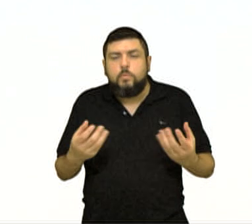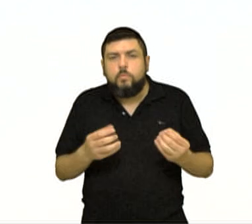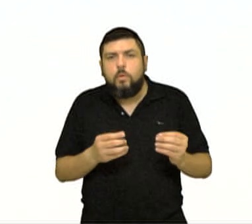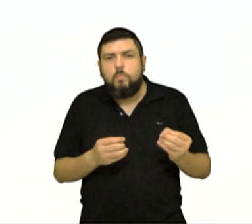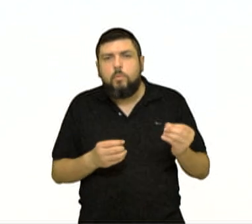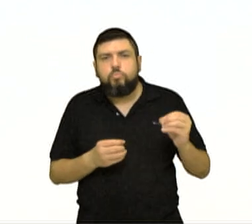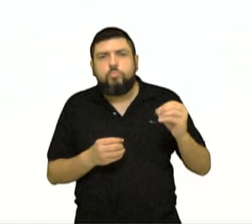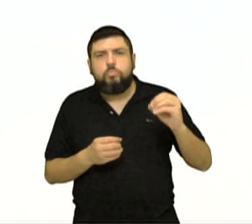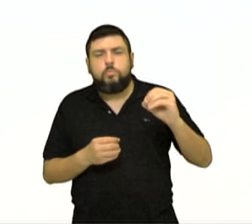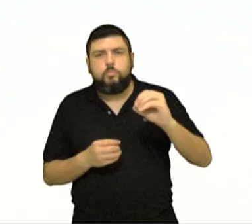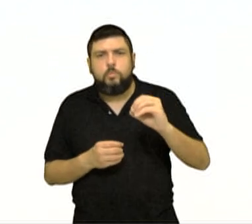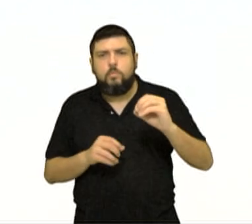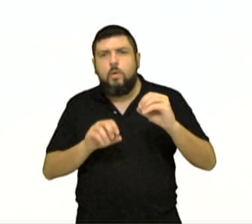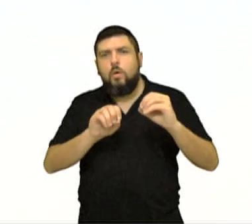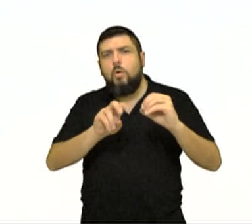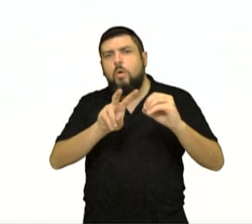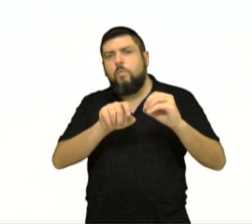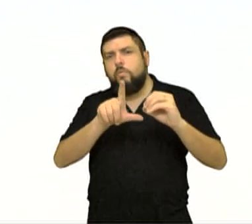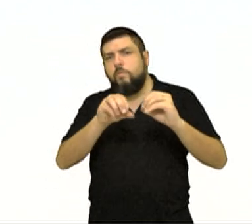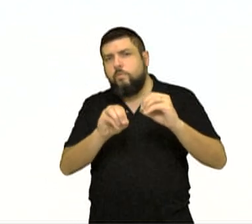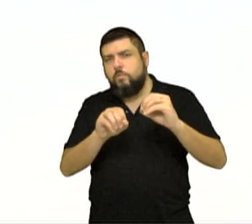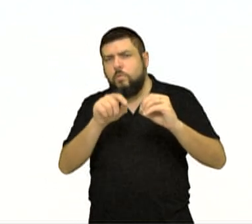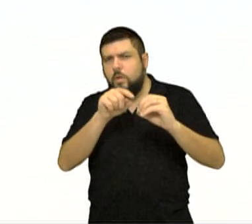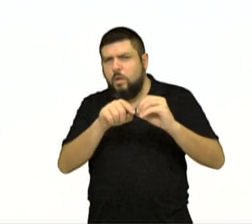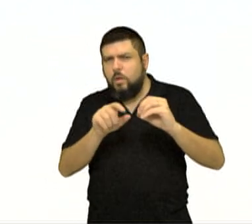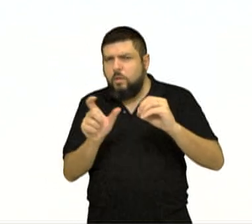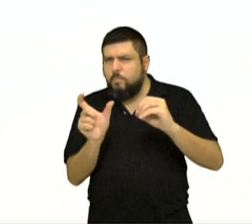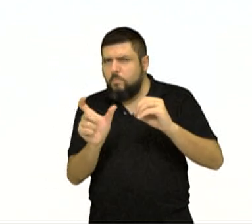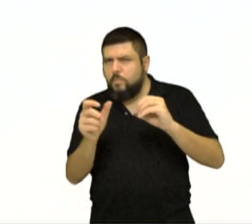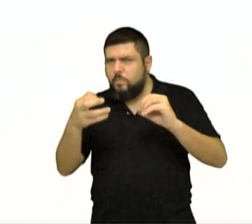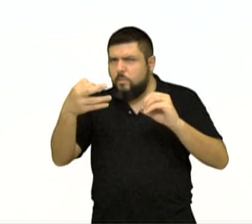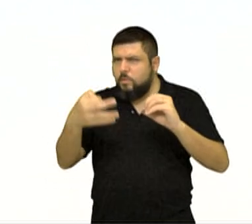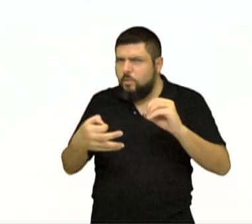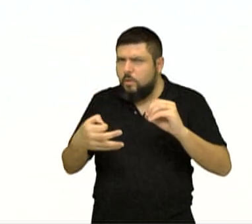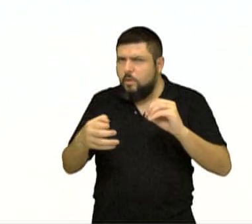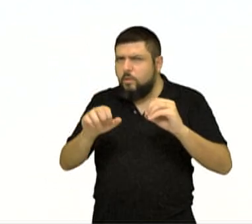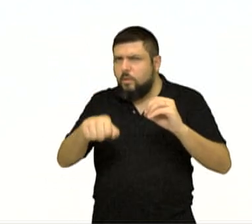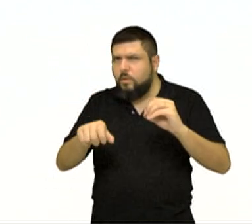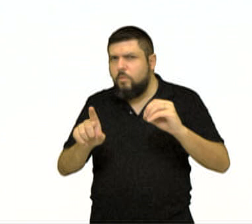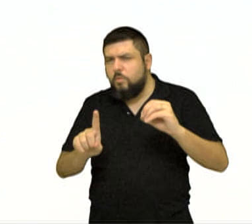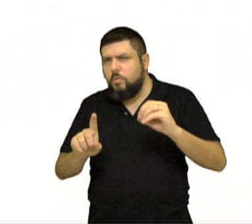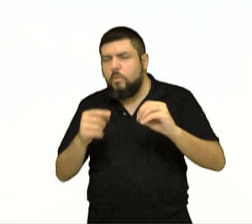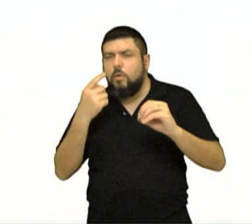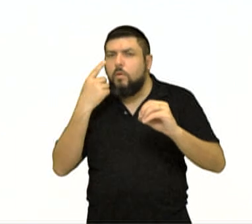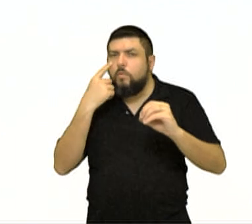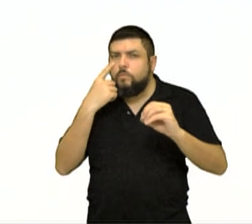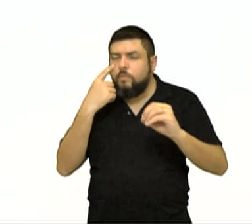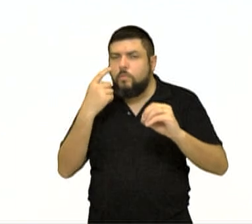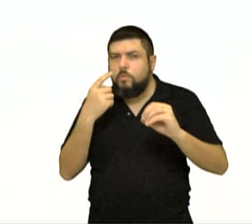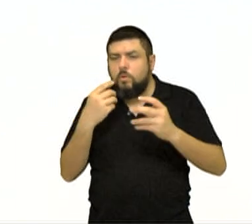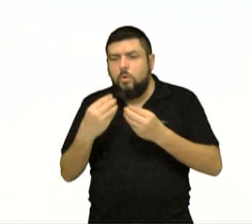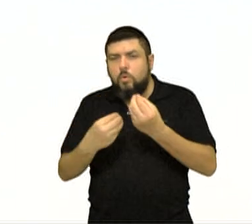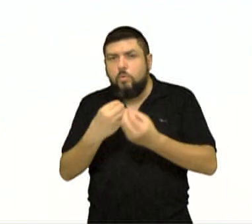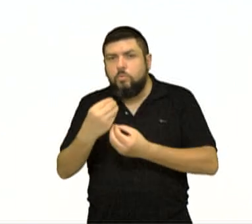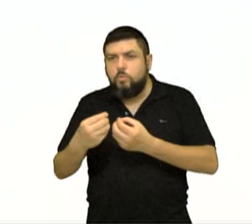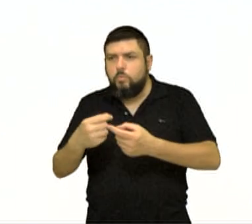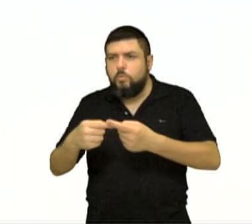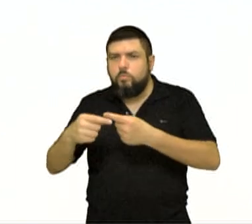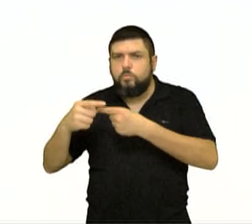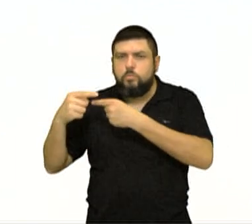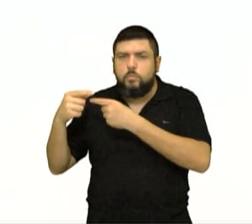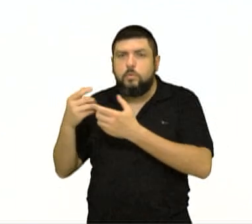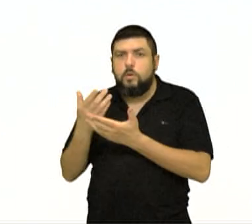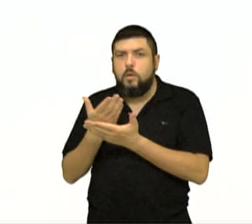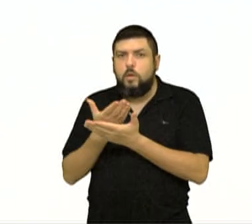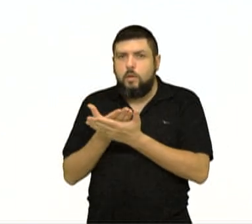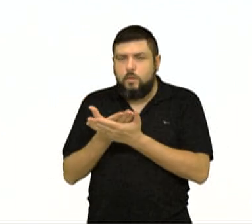O termo óvulo está sendo utilizado corretamente? Justifique sua resposta. Veja lá que no comecinho lá da aula eu